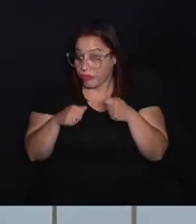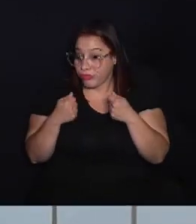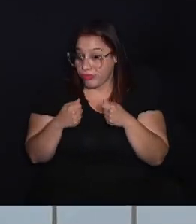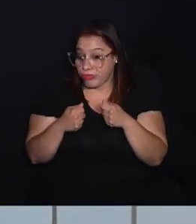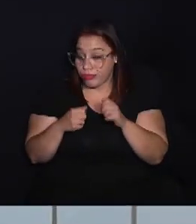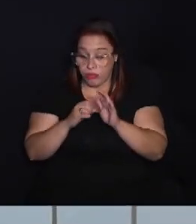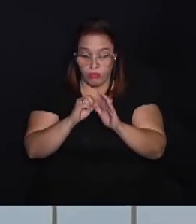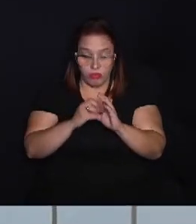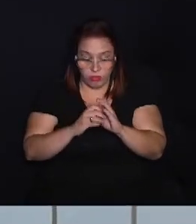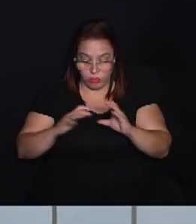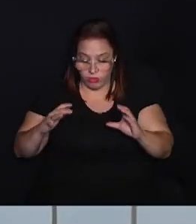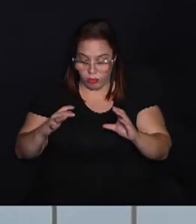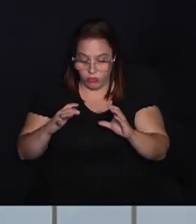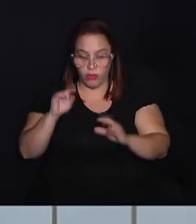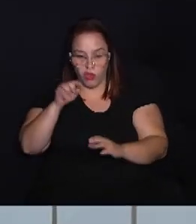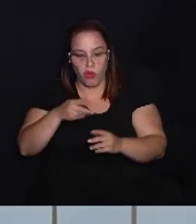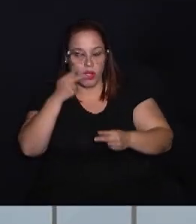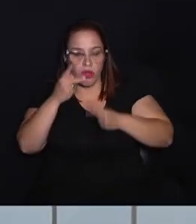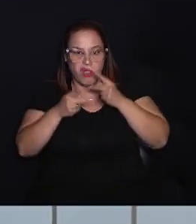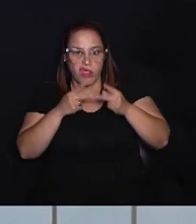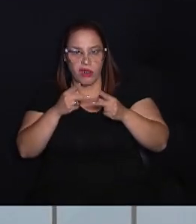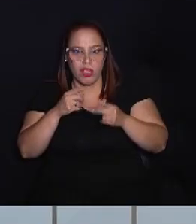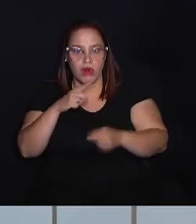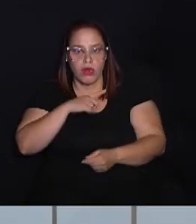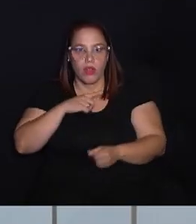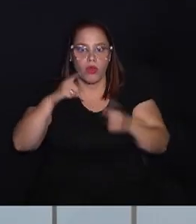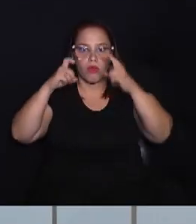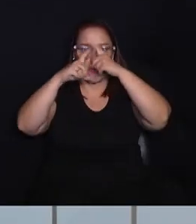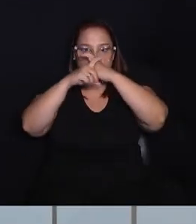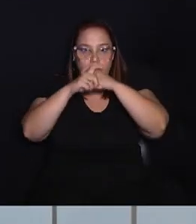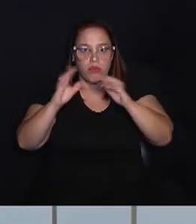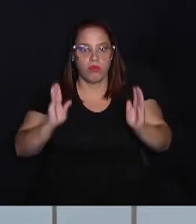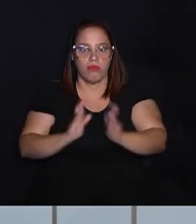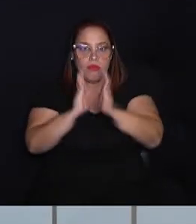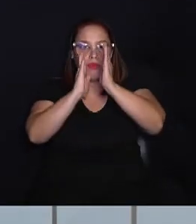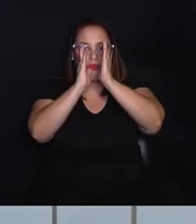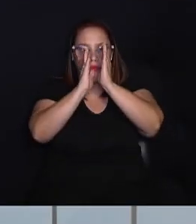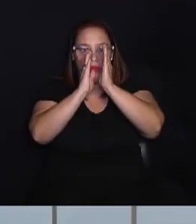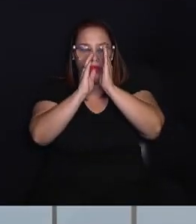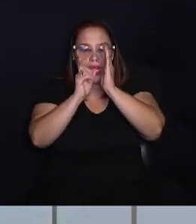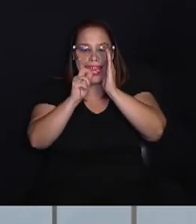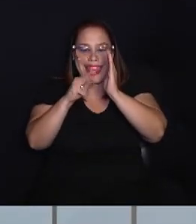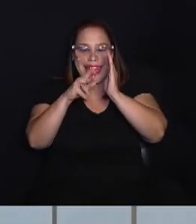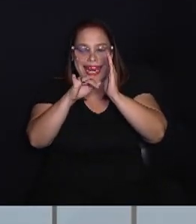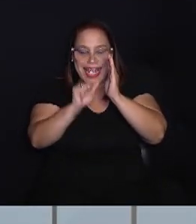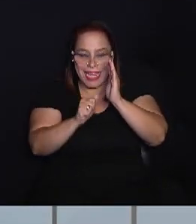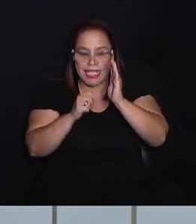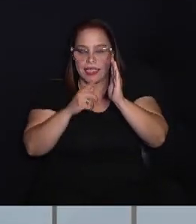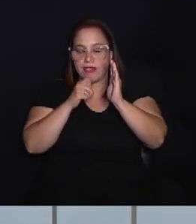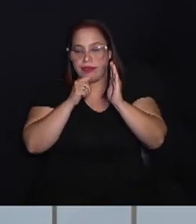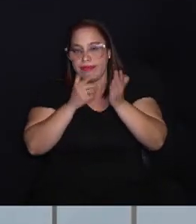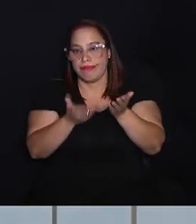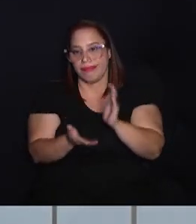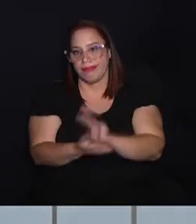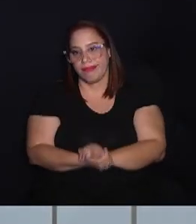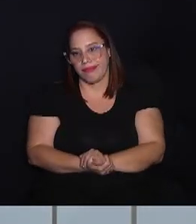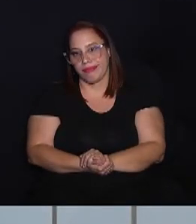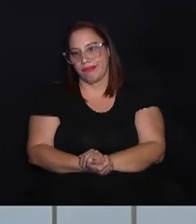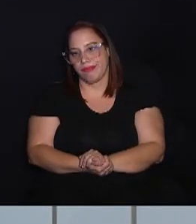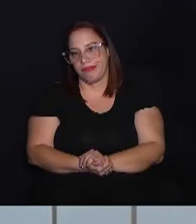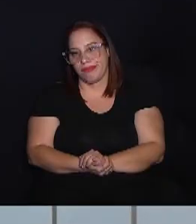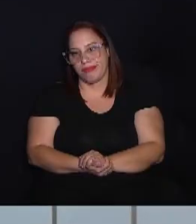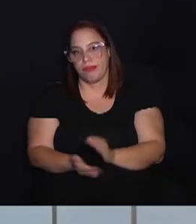presidente, a gente tem feito esse debate com os presidentes de todas as câmaras, porque se isso acontece em Campinas, né, se muitas vezes